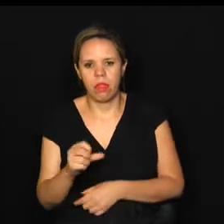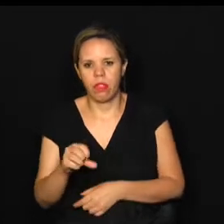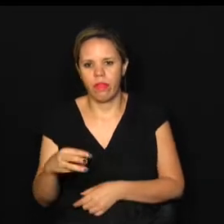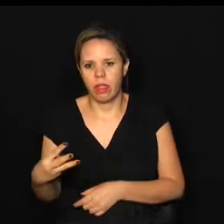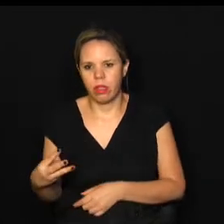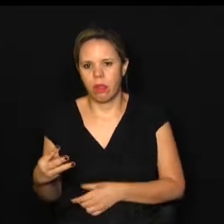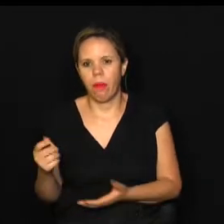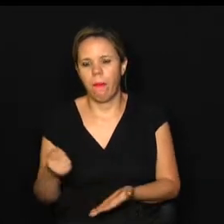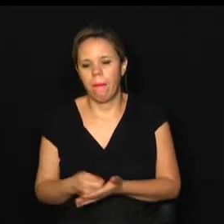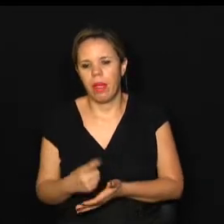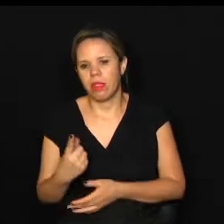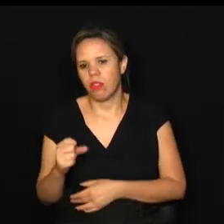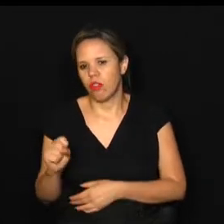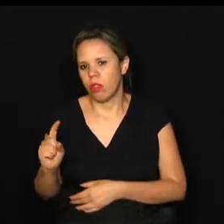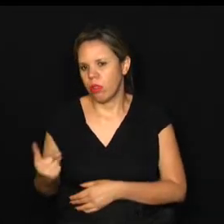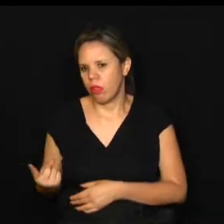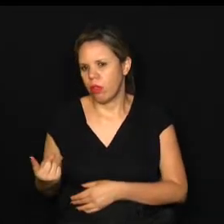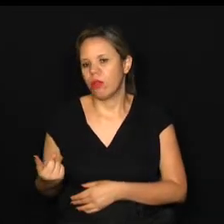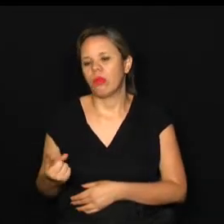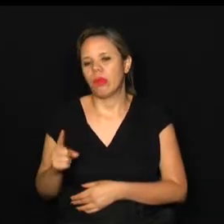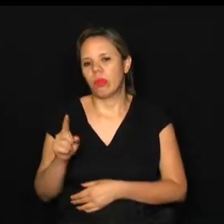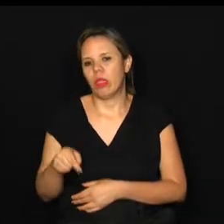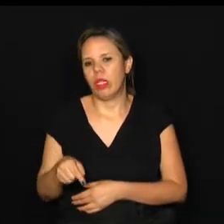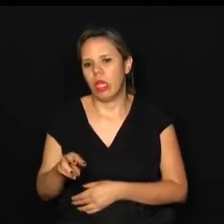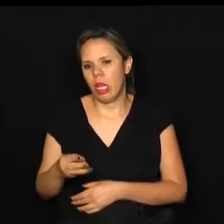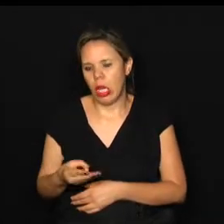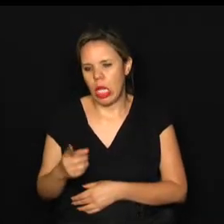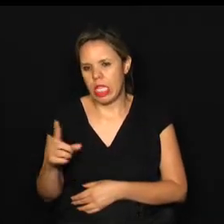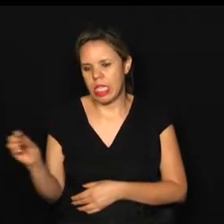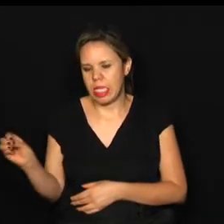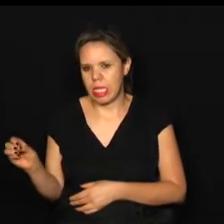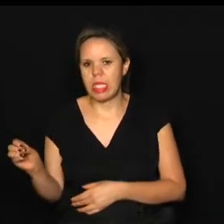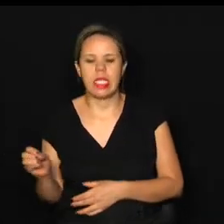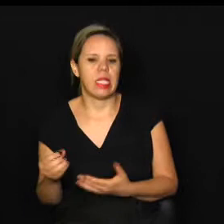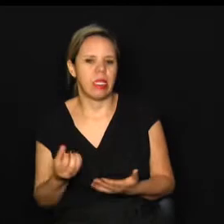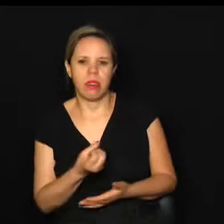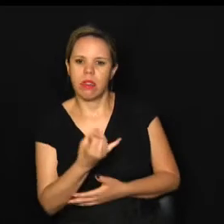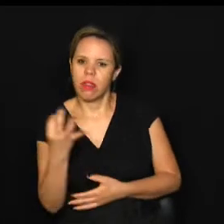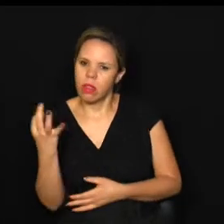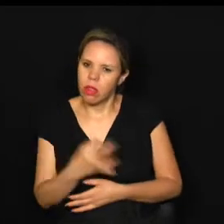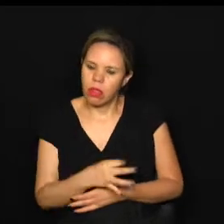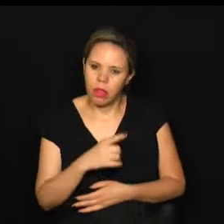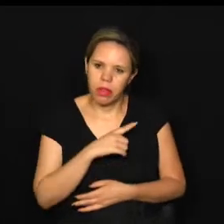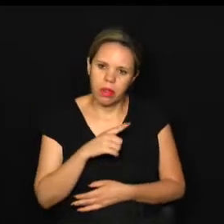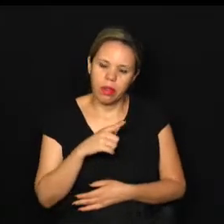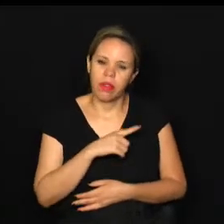pago 181 milhões e 100. Então, em termos percentuais, nós temos que